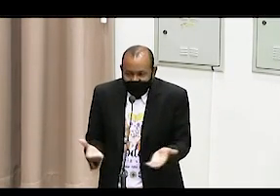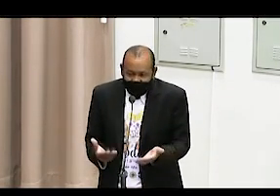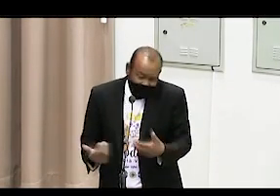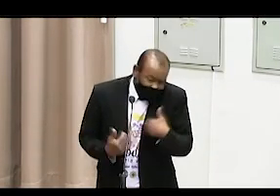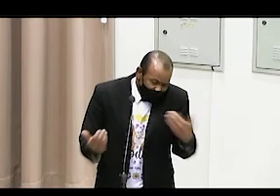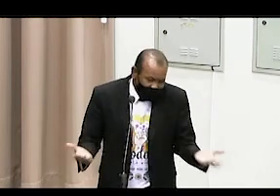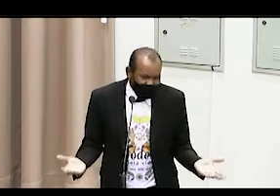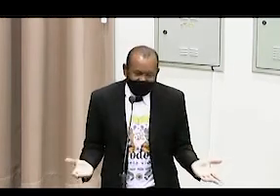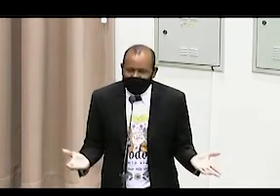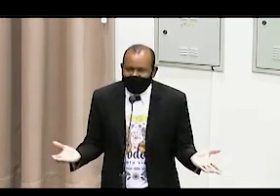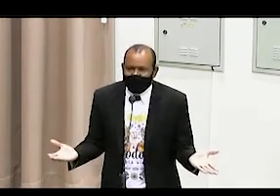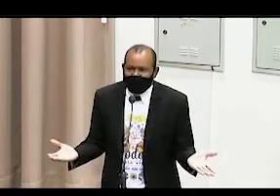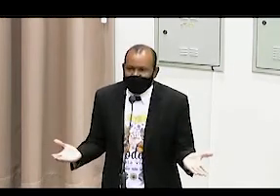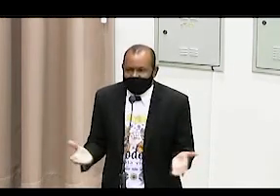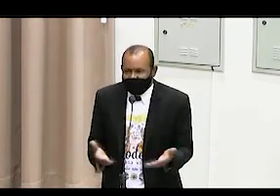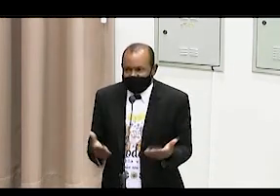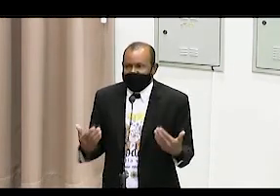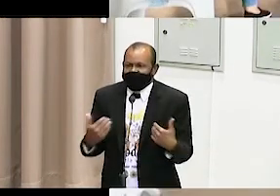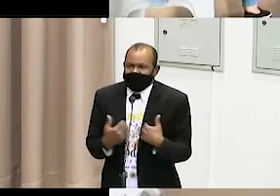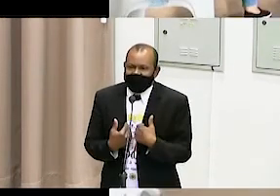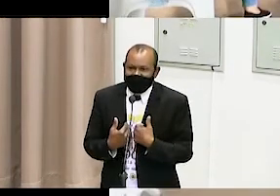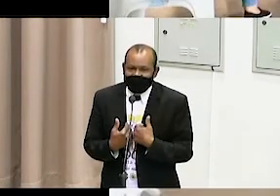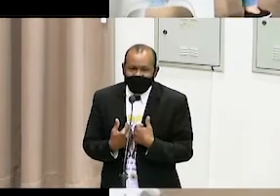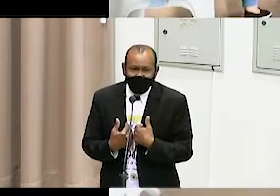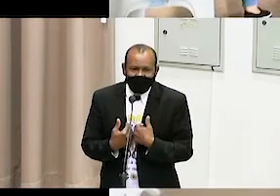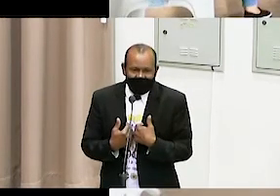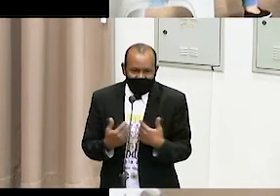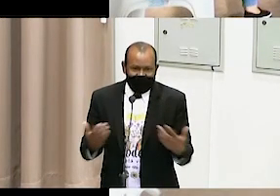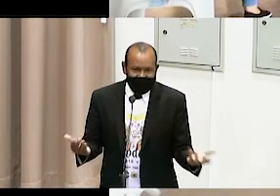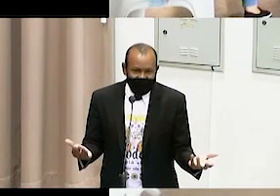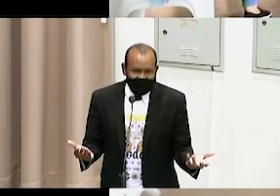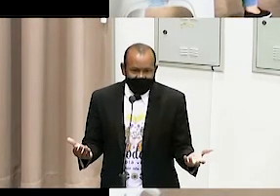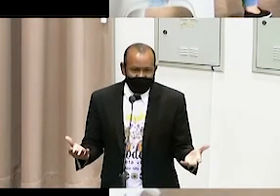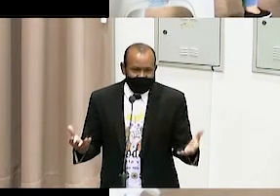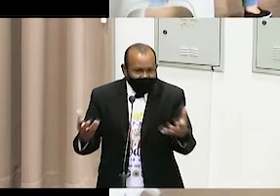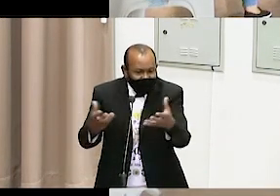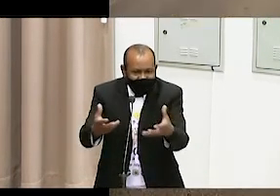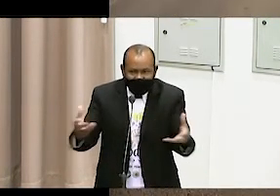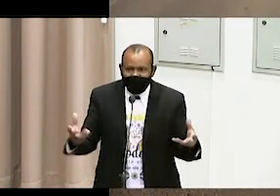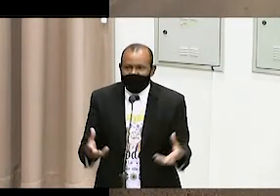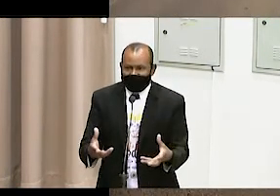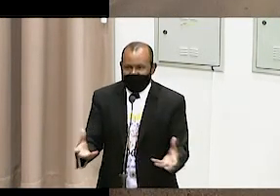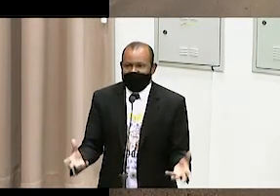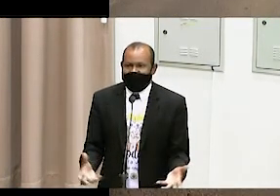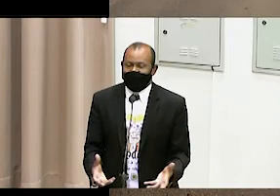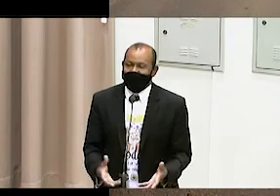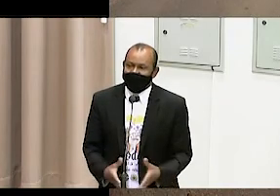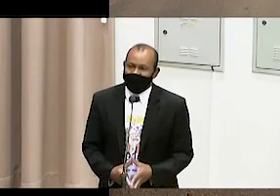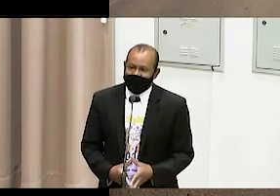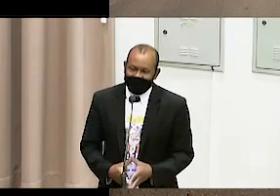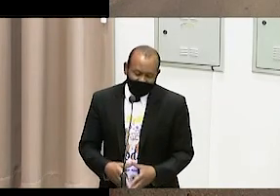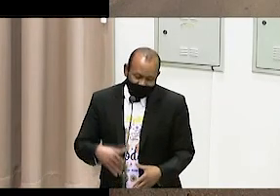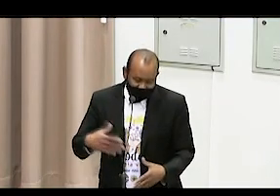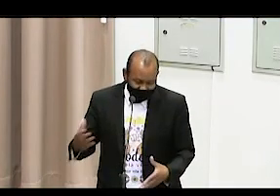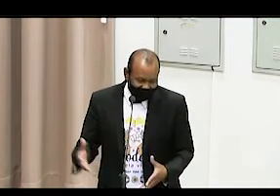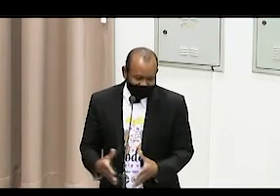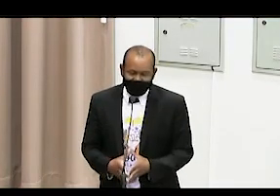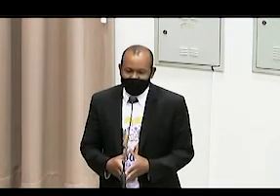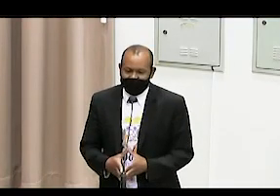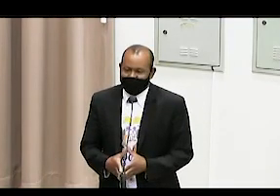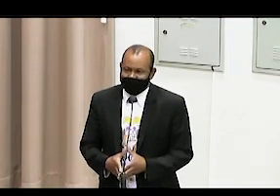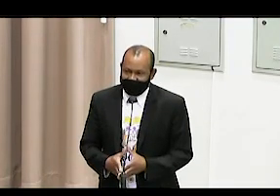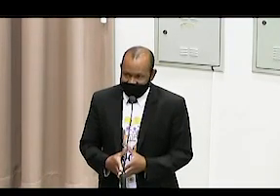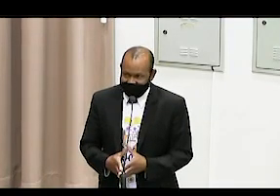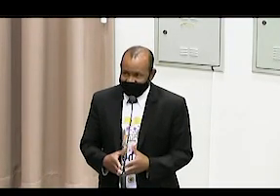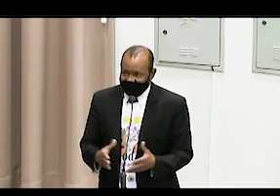Eu disse, aí eu respondi para as pessoas, olha, não tem o que a gente fazer, porque é o governo que estabelece isso. Até uma senhora estava